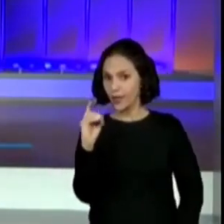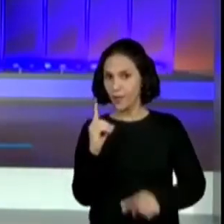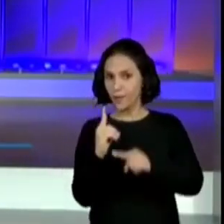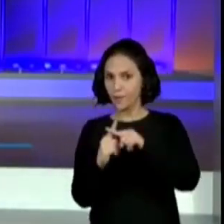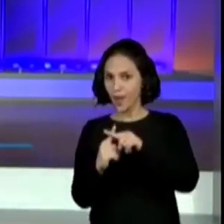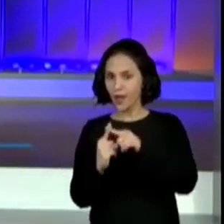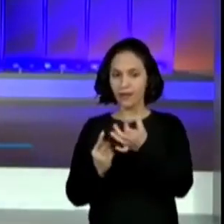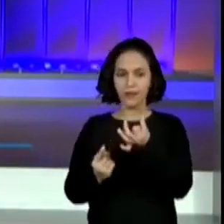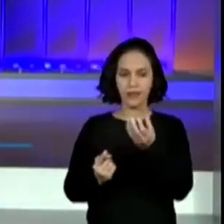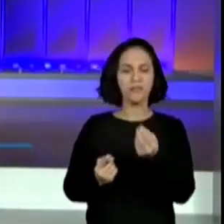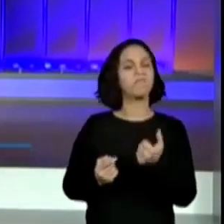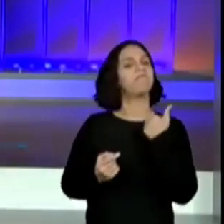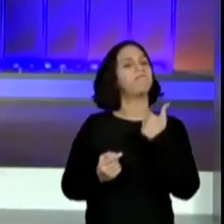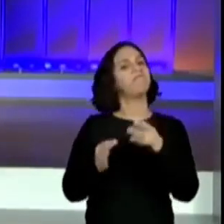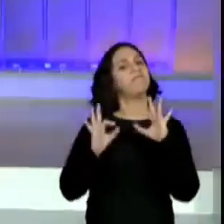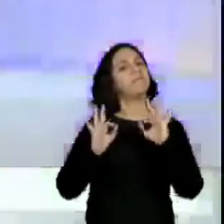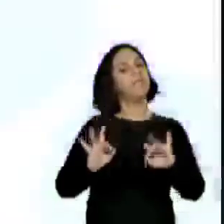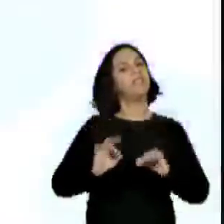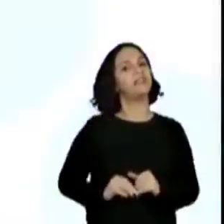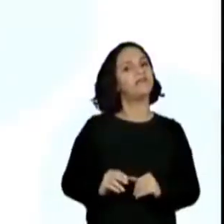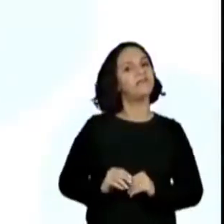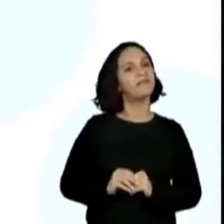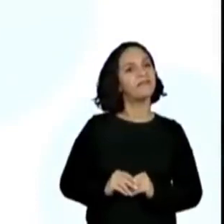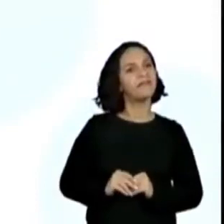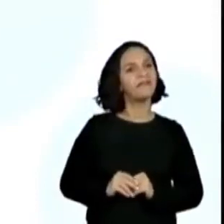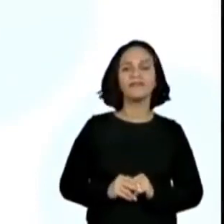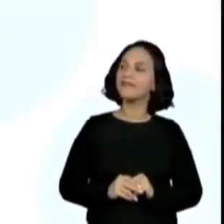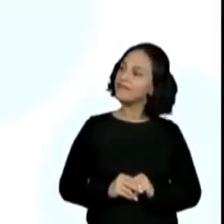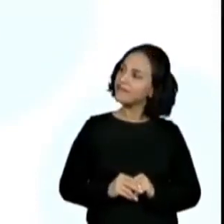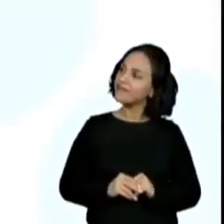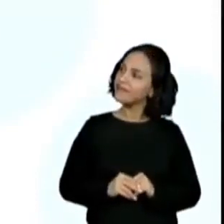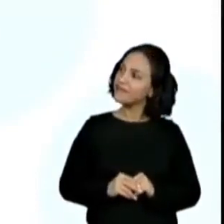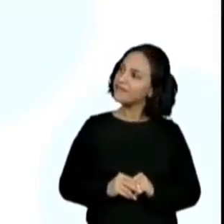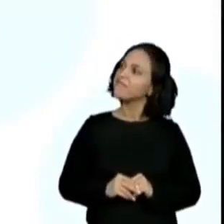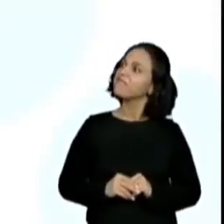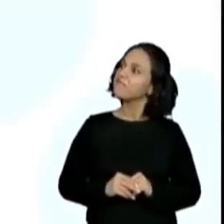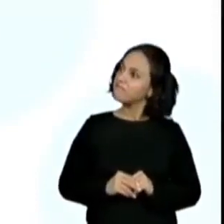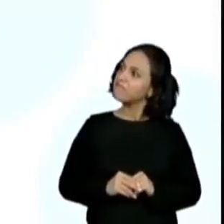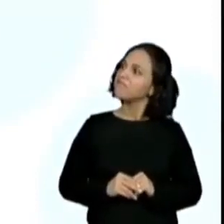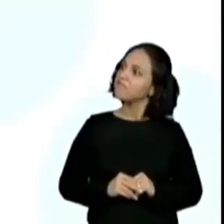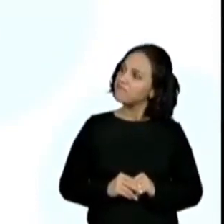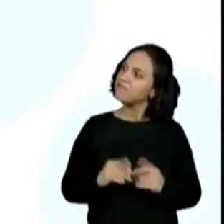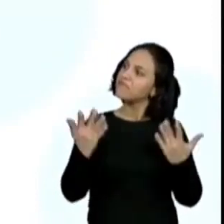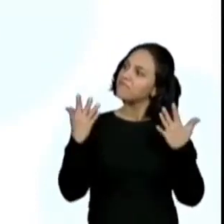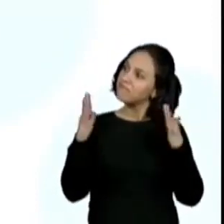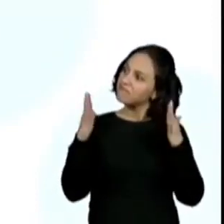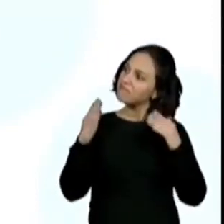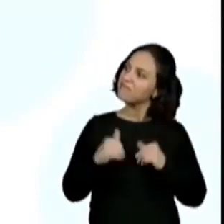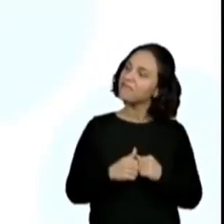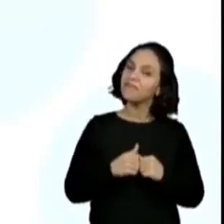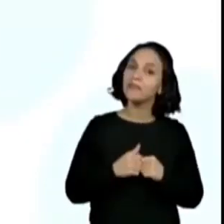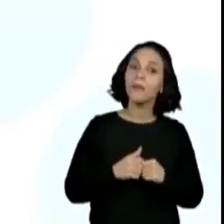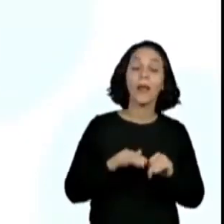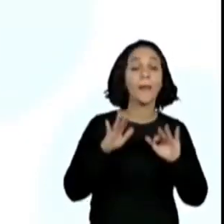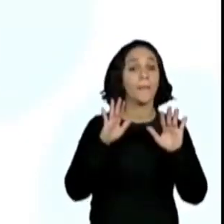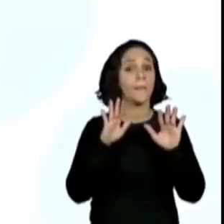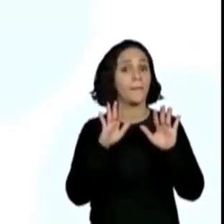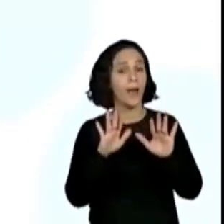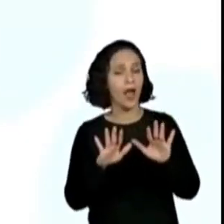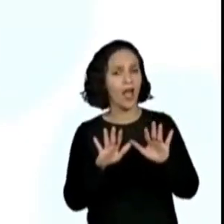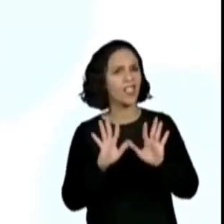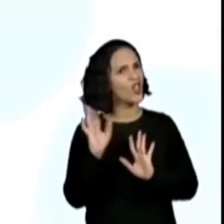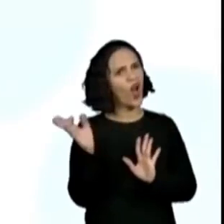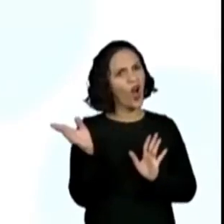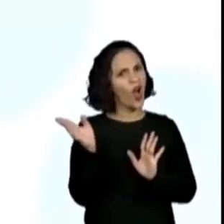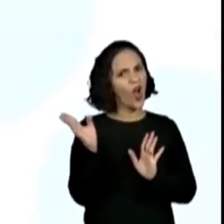Arrasou Tá certo também 40 mais 60 mas professora Aline a gente